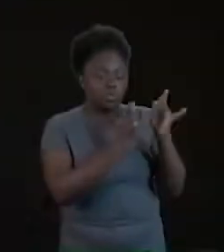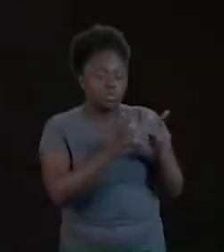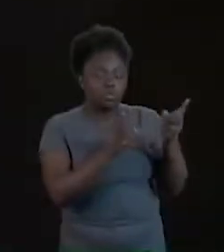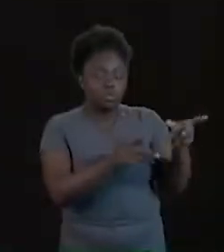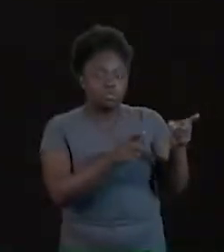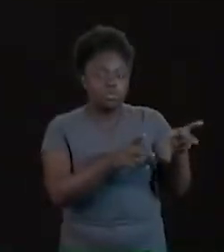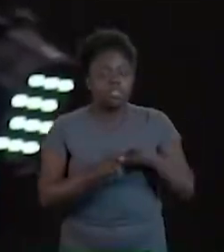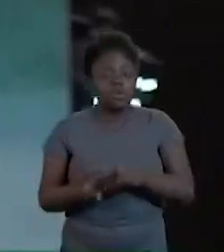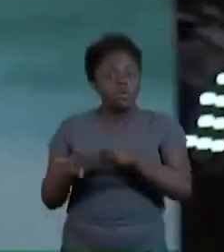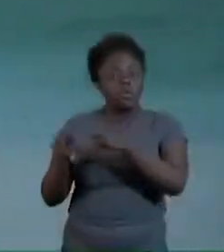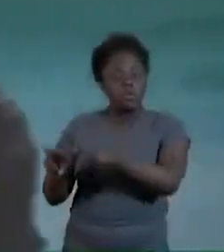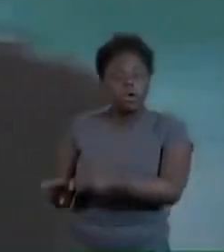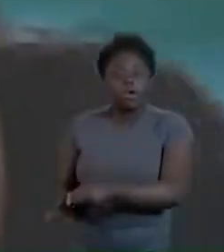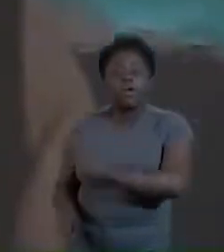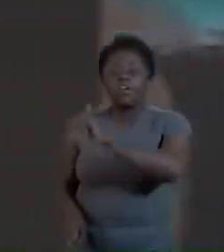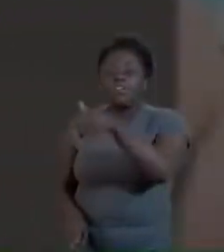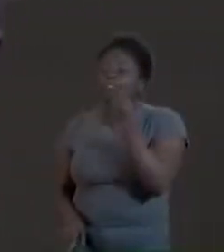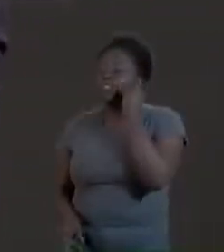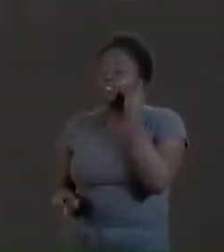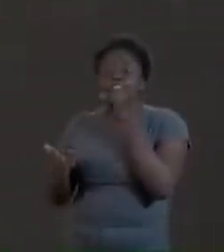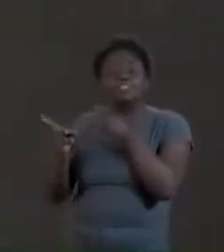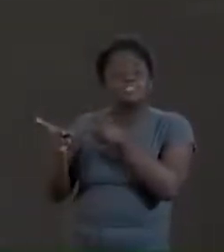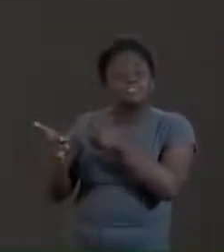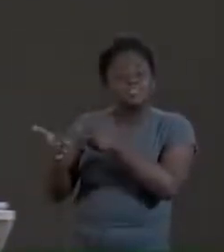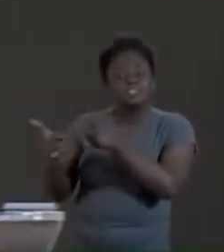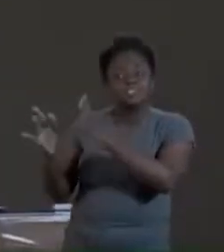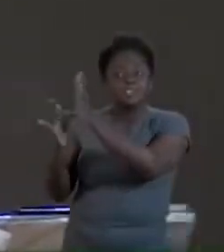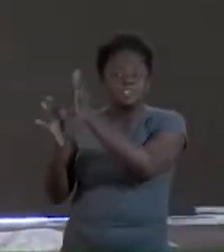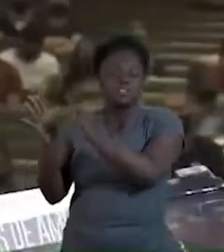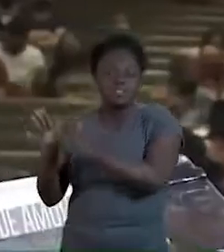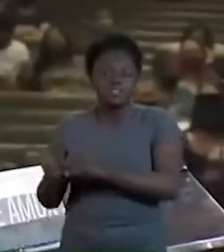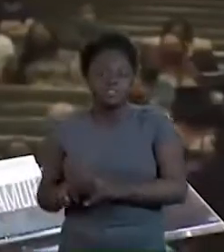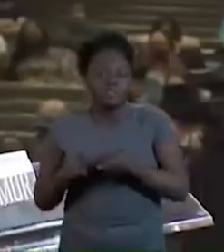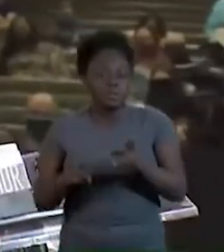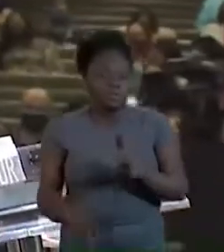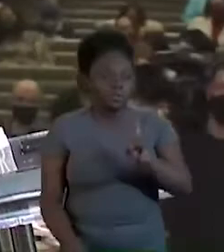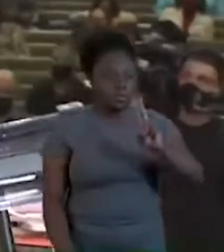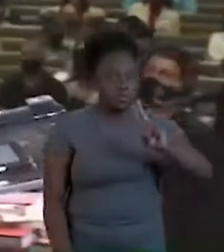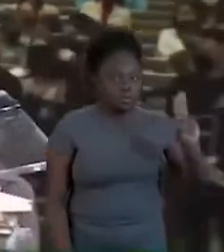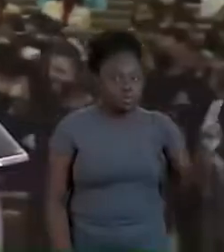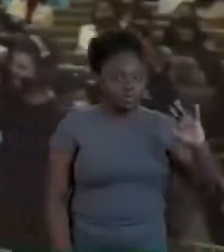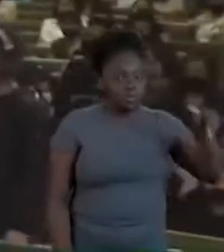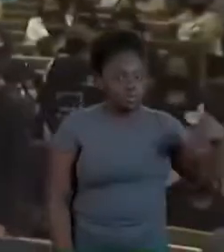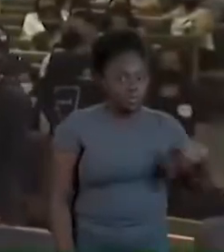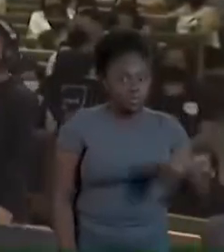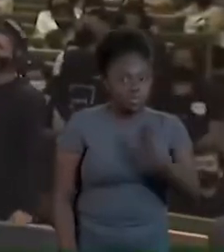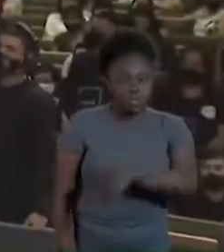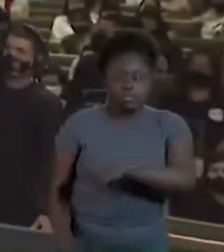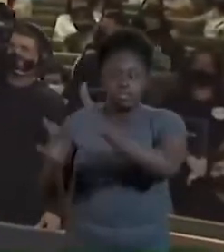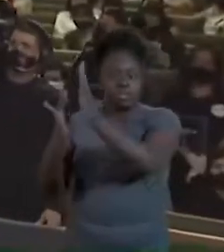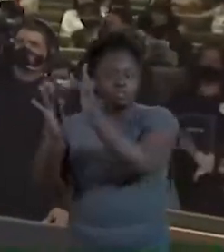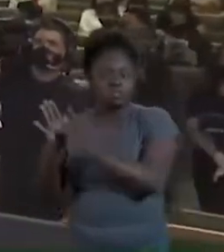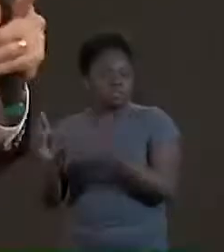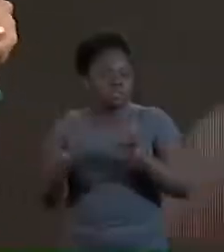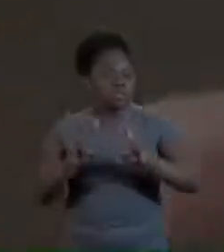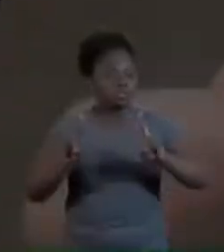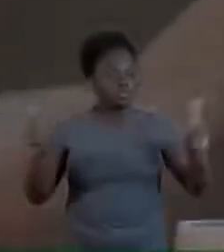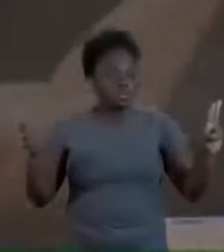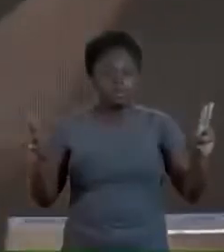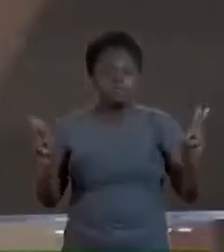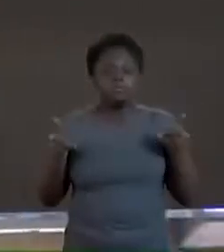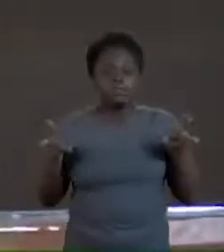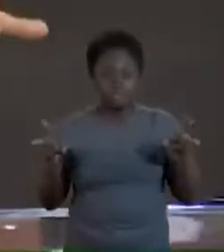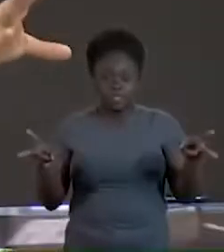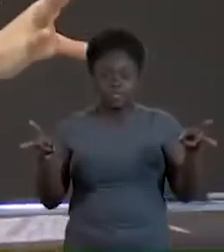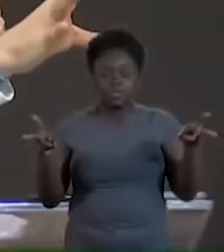foi vendido por Judas. Tanto é que o nome José, no Velho Testamento, e o nome Jesus, é o mesmo nome na raiz hebraica,